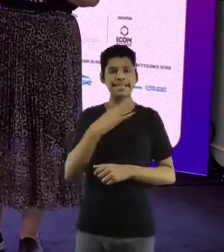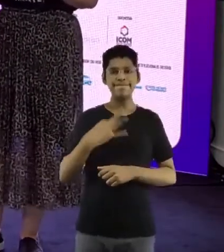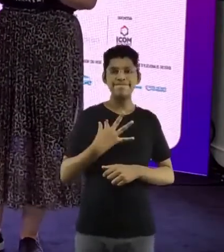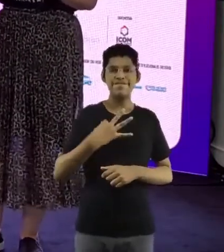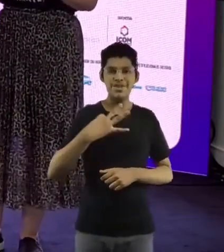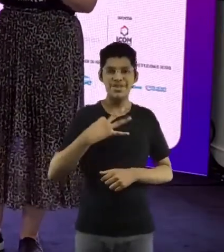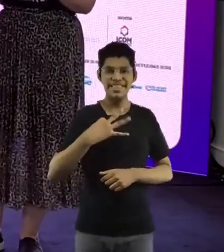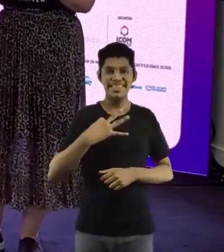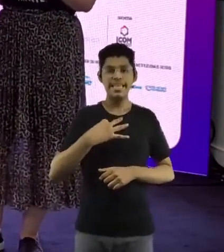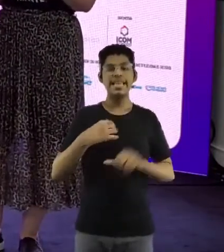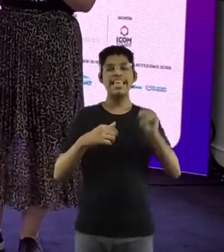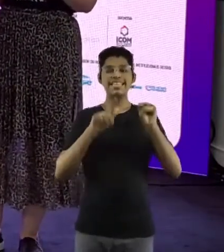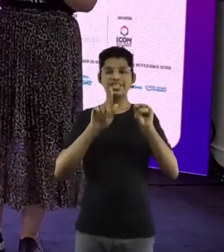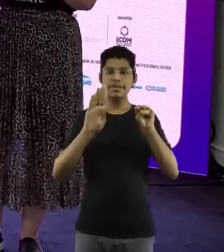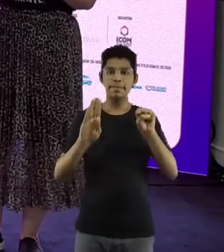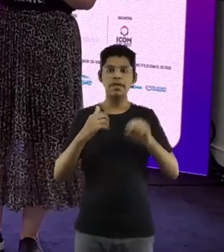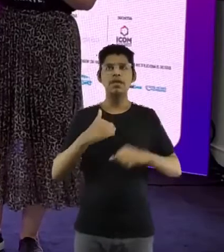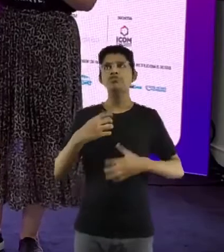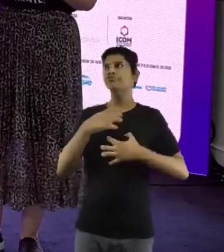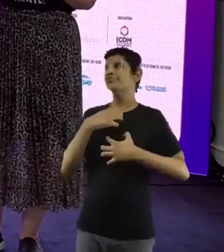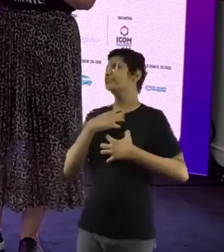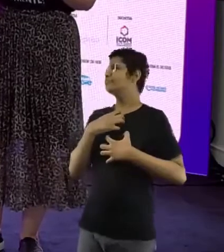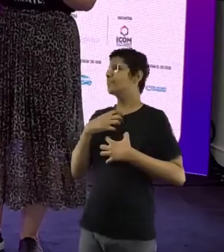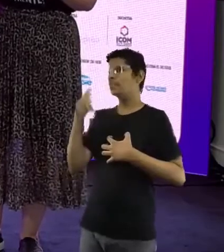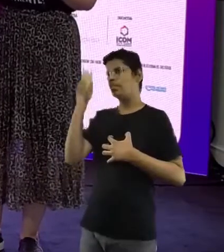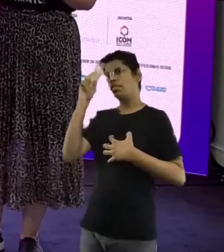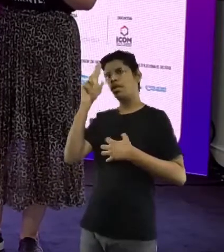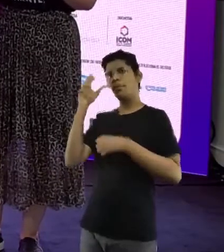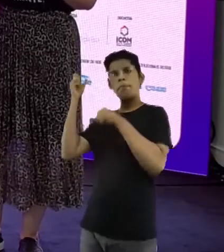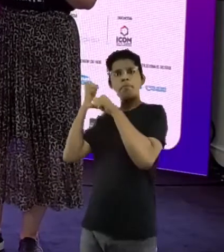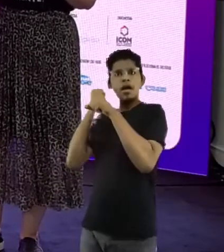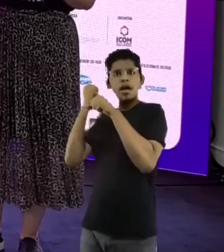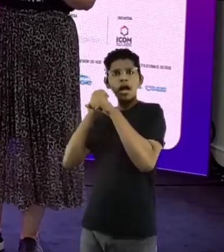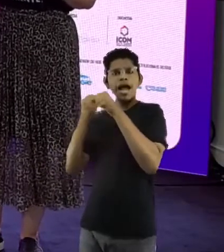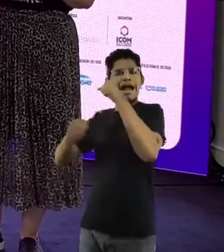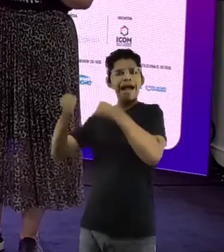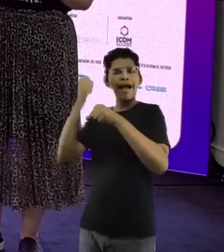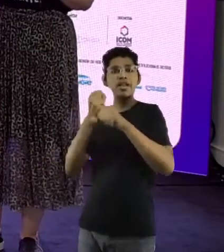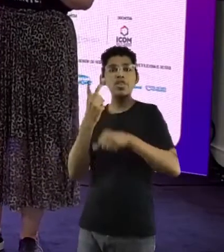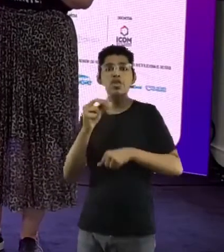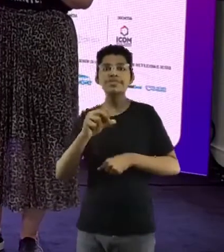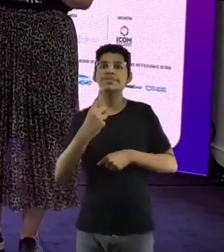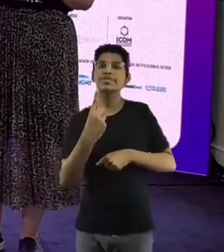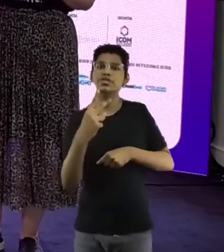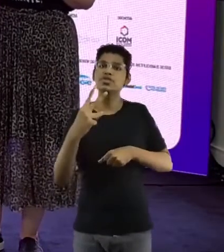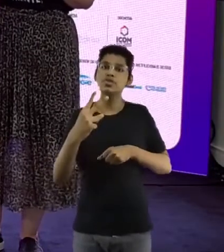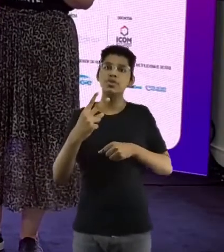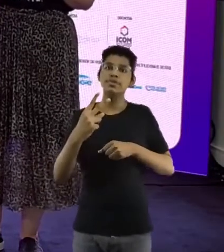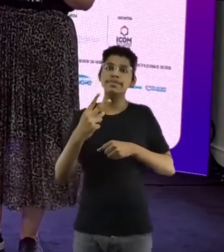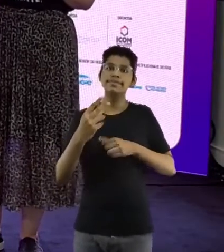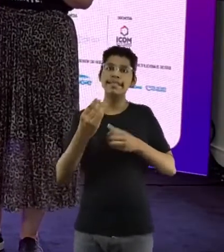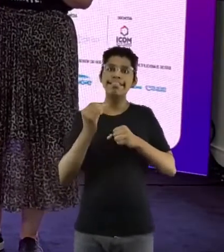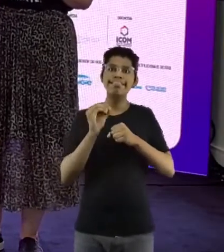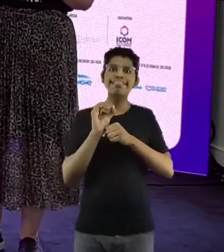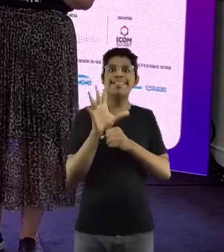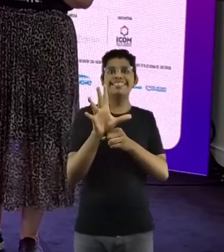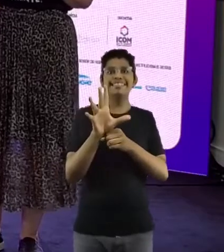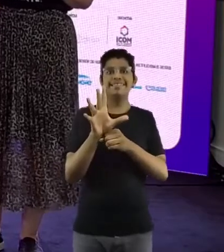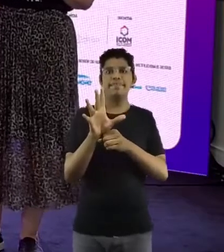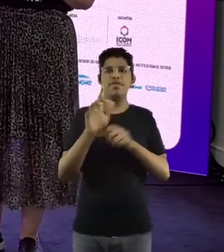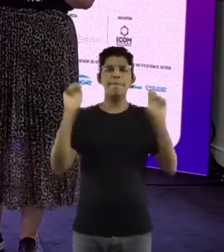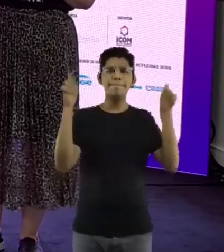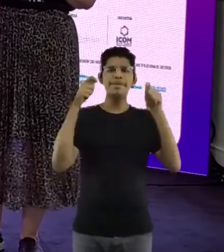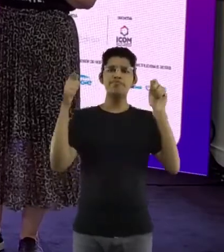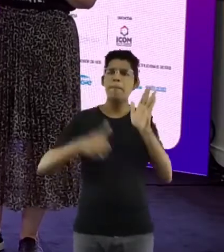em 2012 lançando o primeiro festival, no lançamento desse nosso novo filho aqui, né? Nossa,